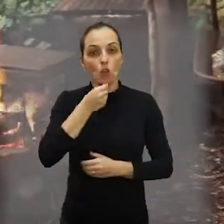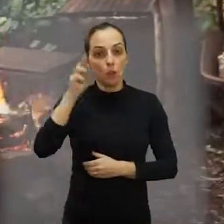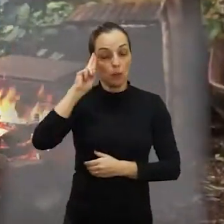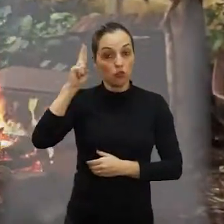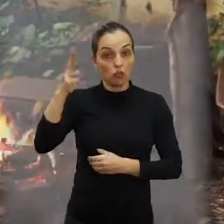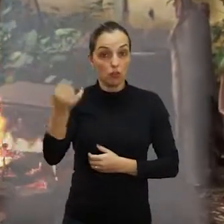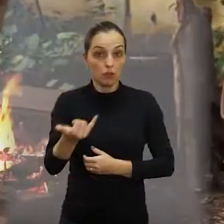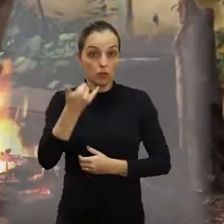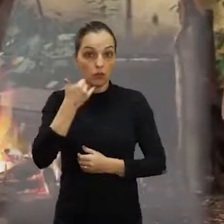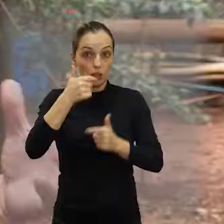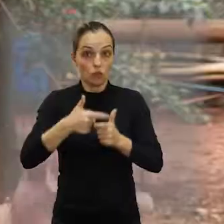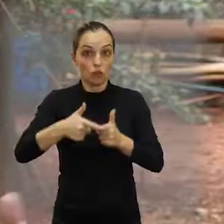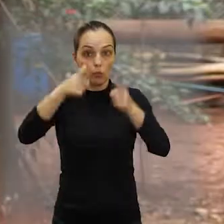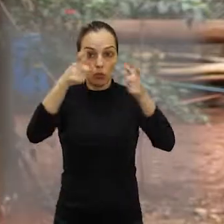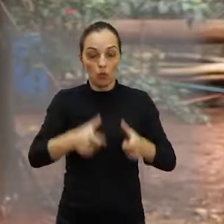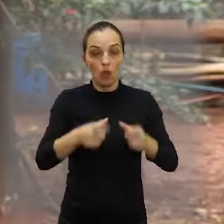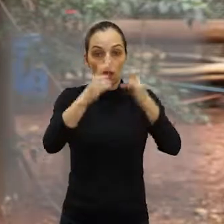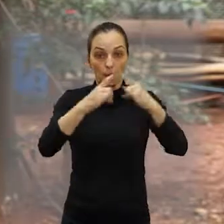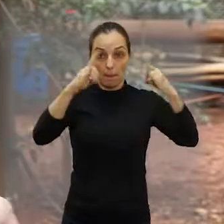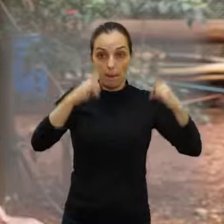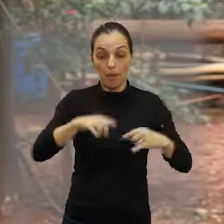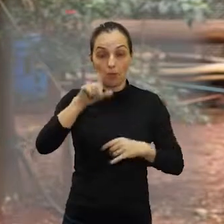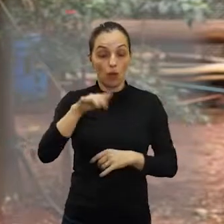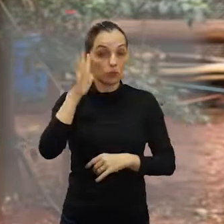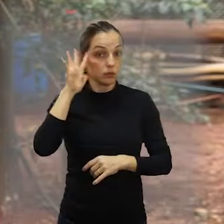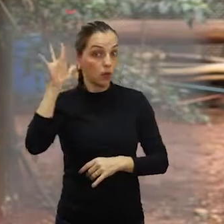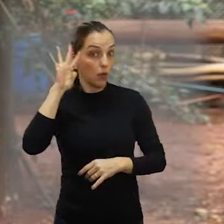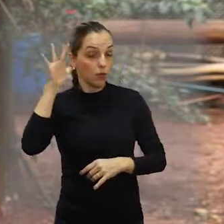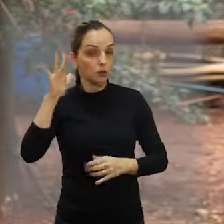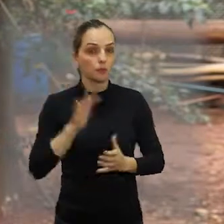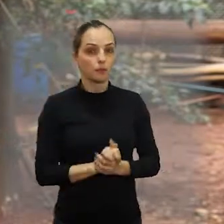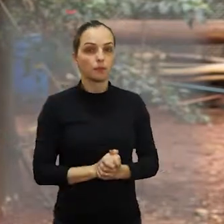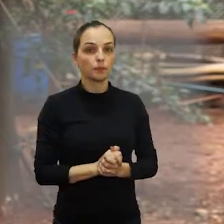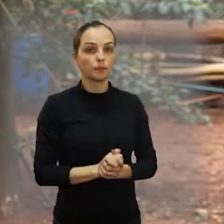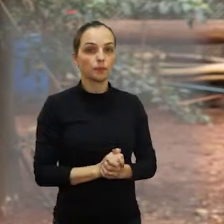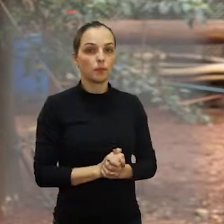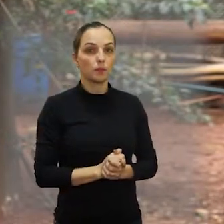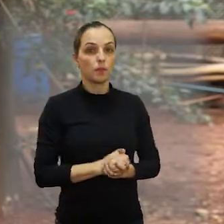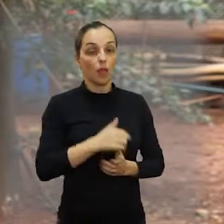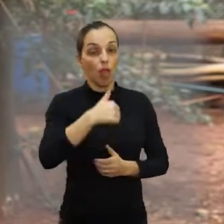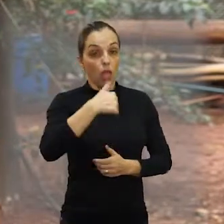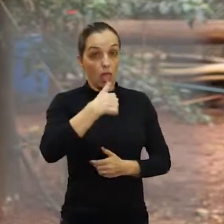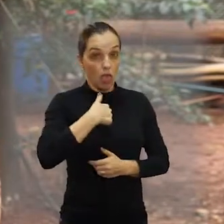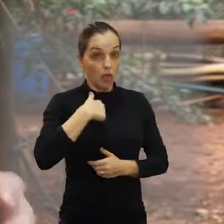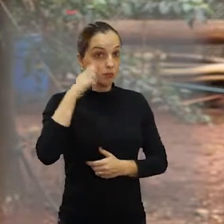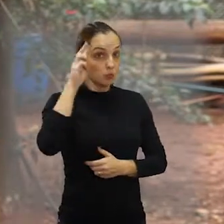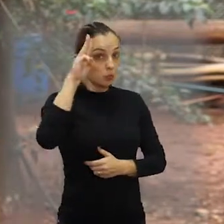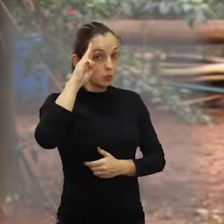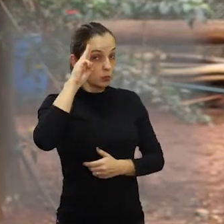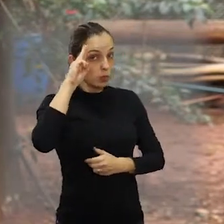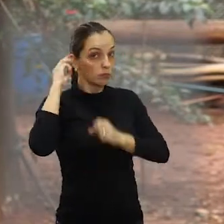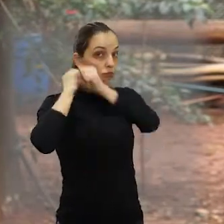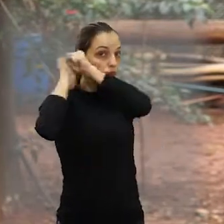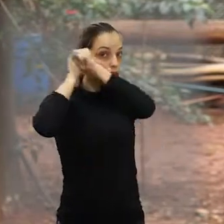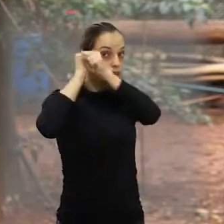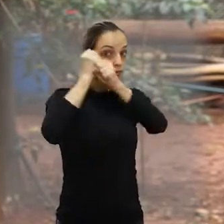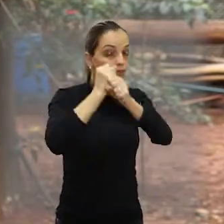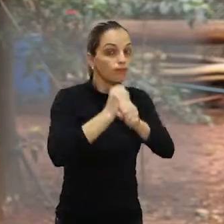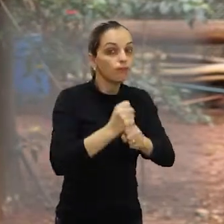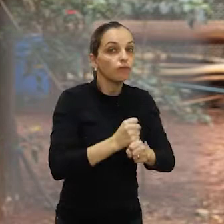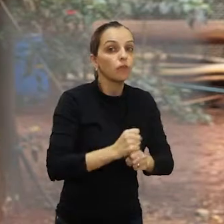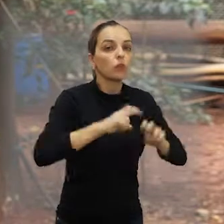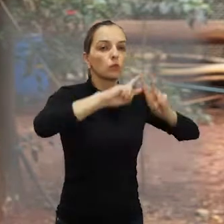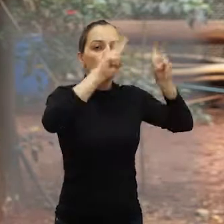Roca de Fogo é um sonho. O fato de ser escoteiro há muitos anos, né? Toda essa ligação com a natureza, de ser